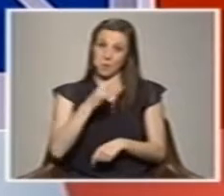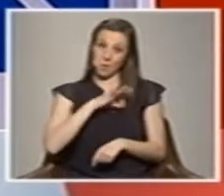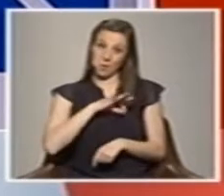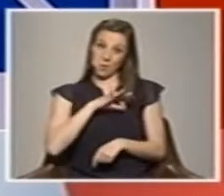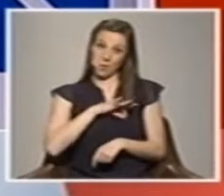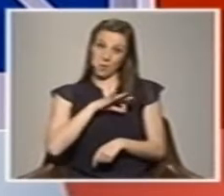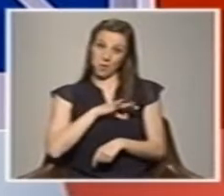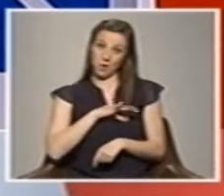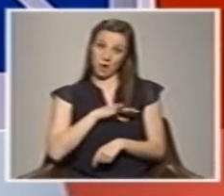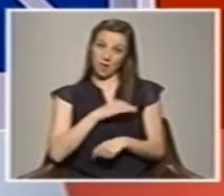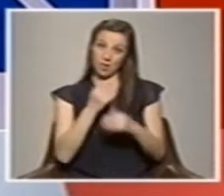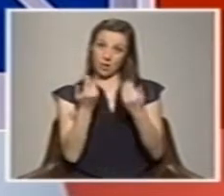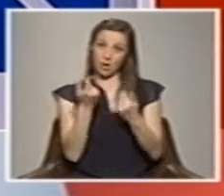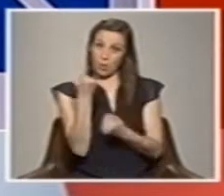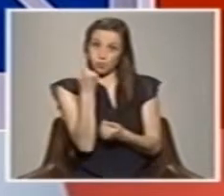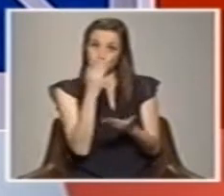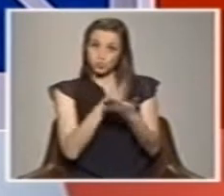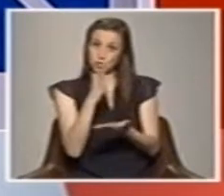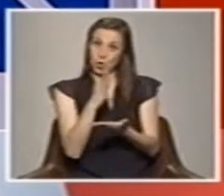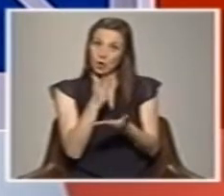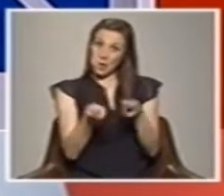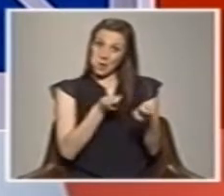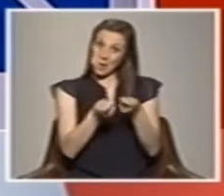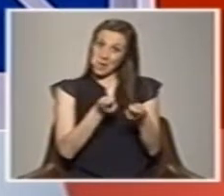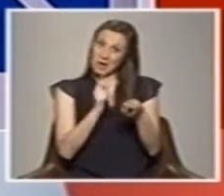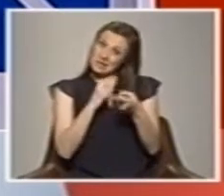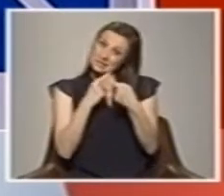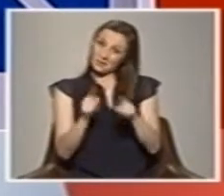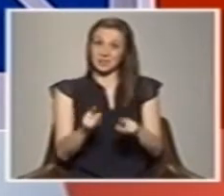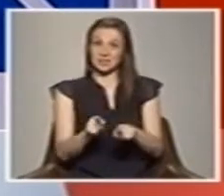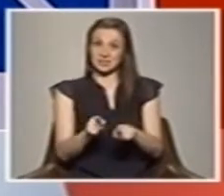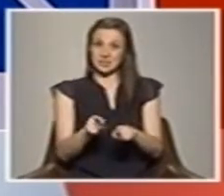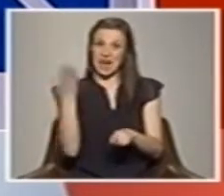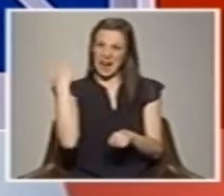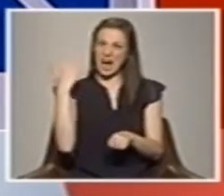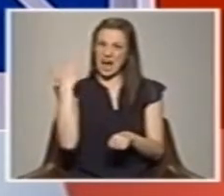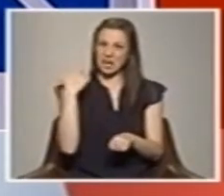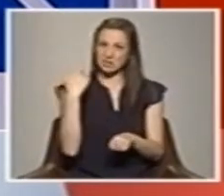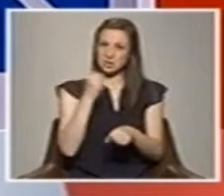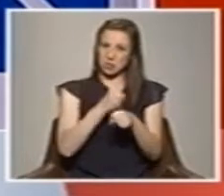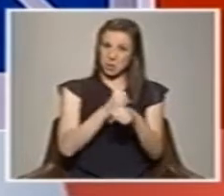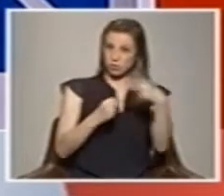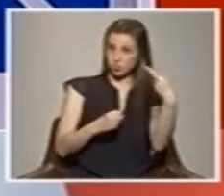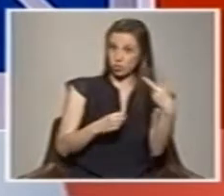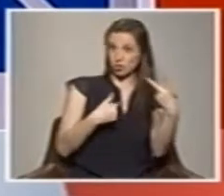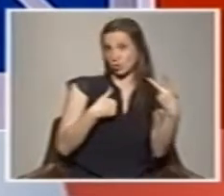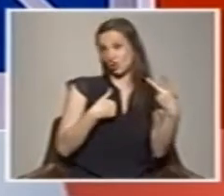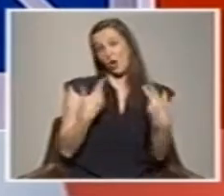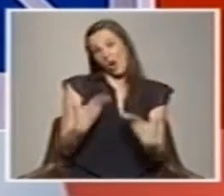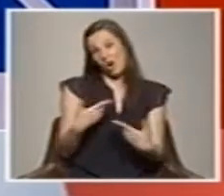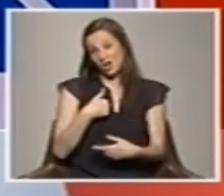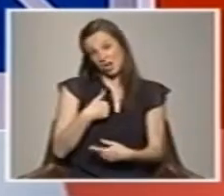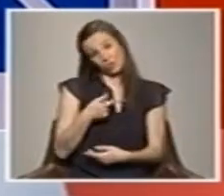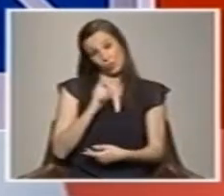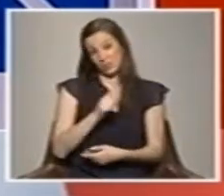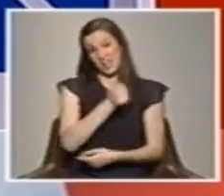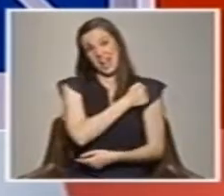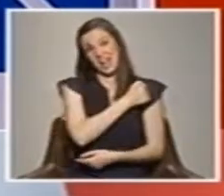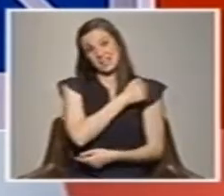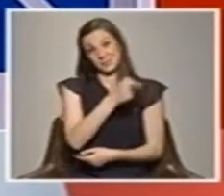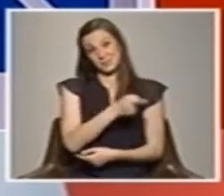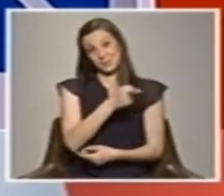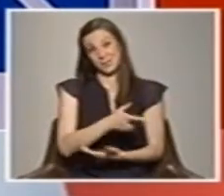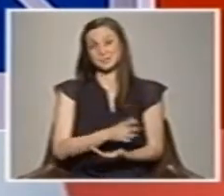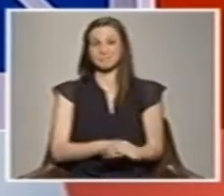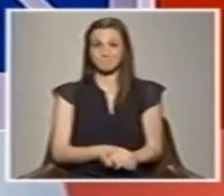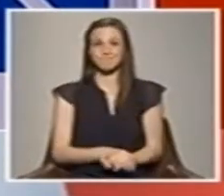tenho que se gerir logo de outra maneira. Estavam os dois empregados, e a Ana agora não está. E eu agora não estou, estou em casa. Portanto, isso também a